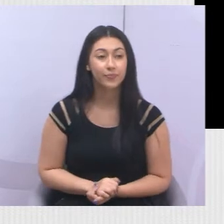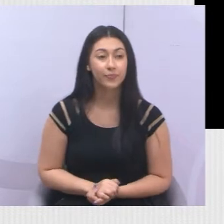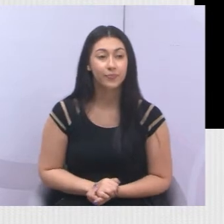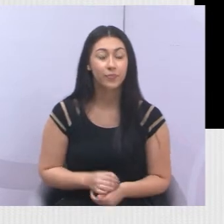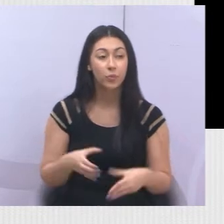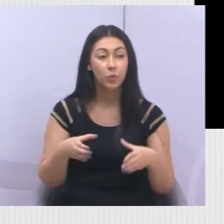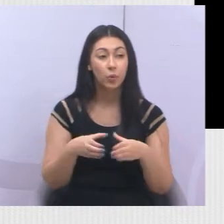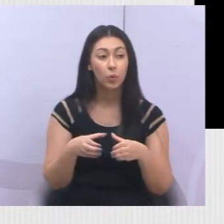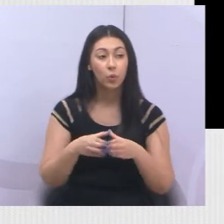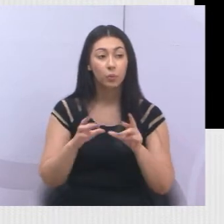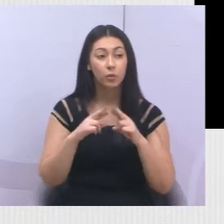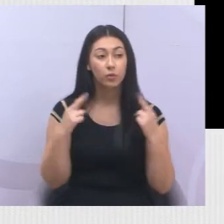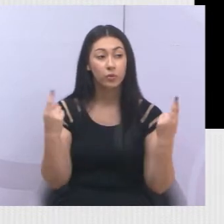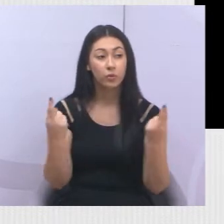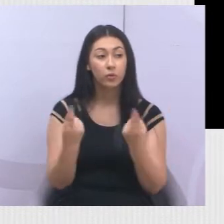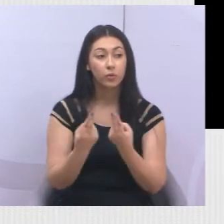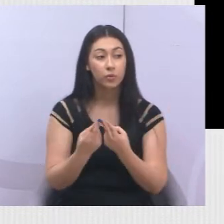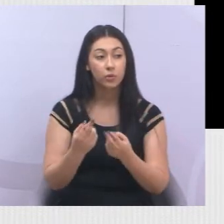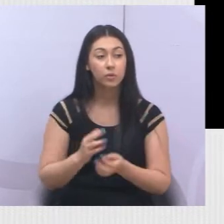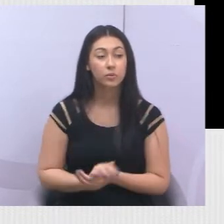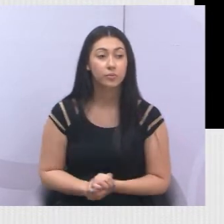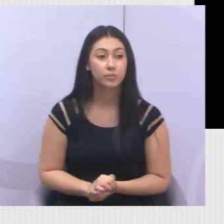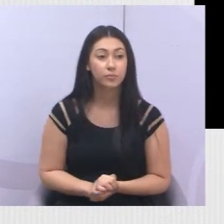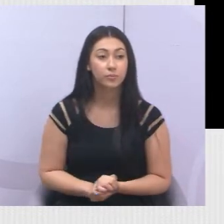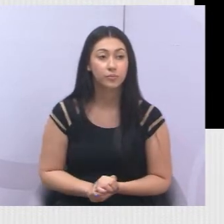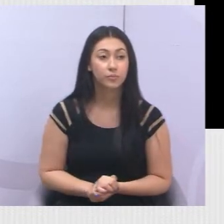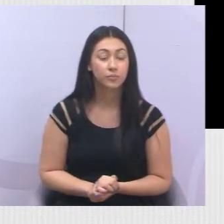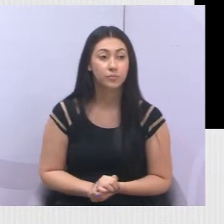Esse grupo que se reúne.